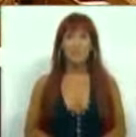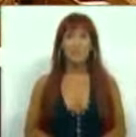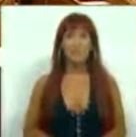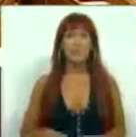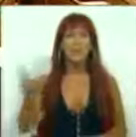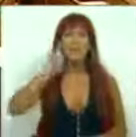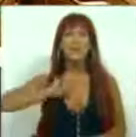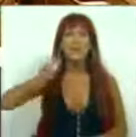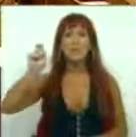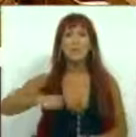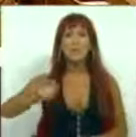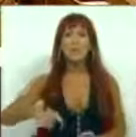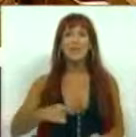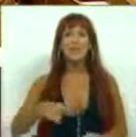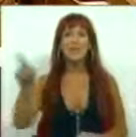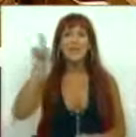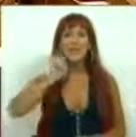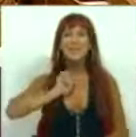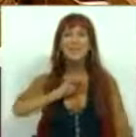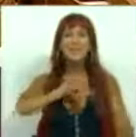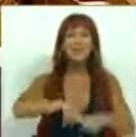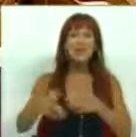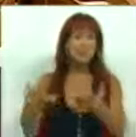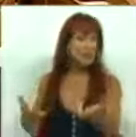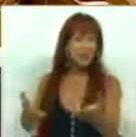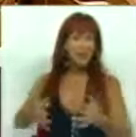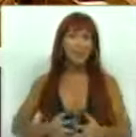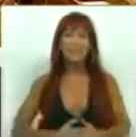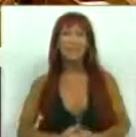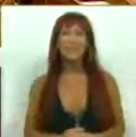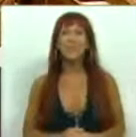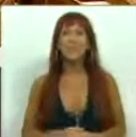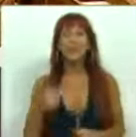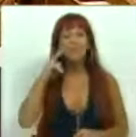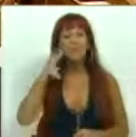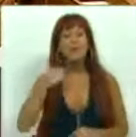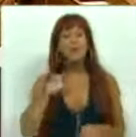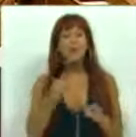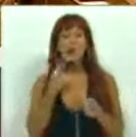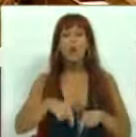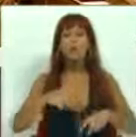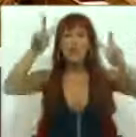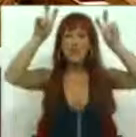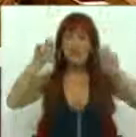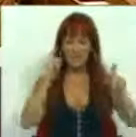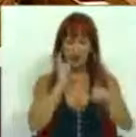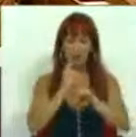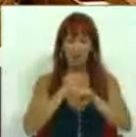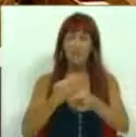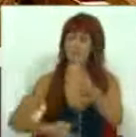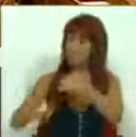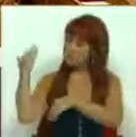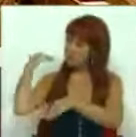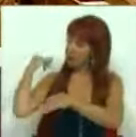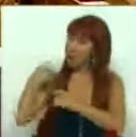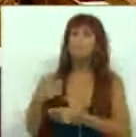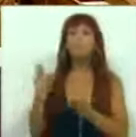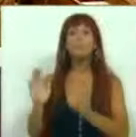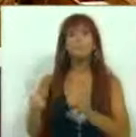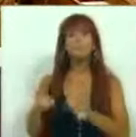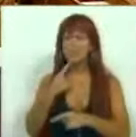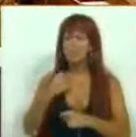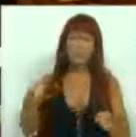Senhora Presidente, senhoras e senhores deputados, assistimos hoje à retoma de um tema que já no passado